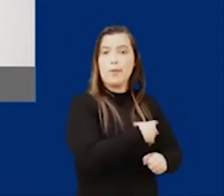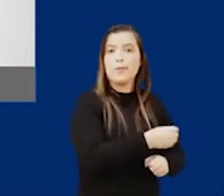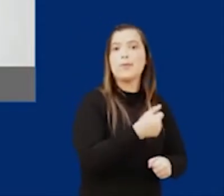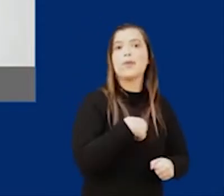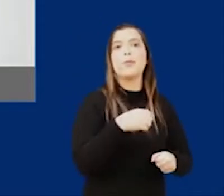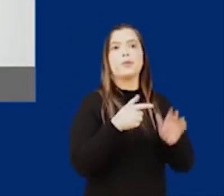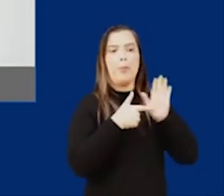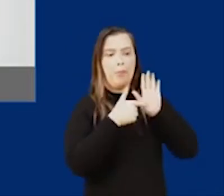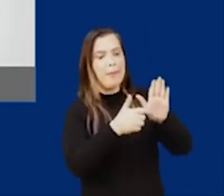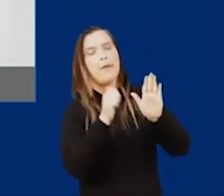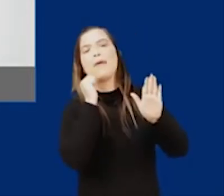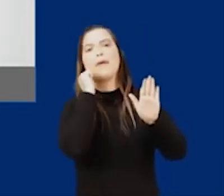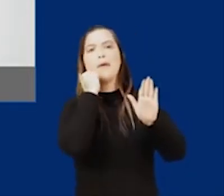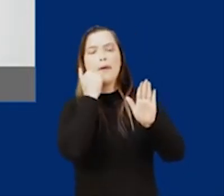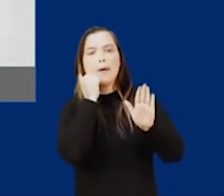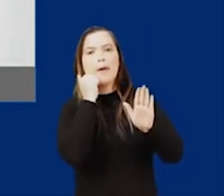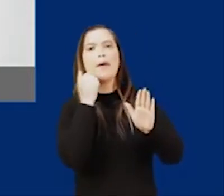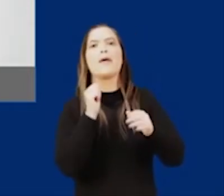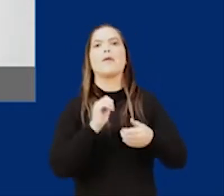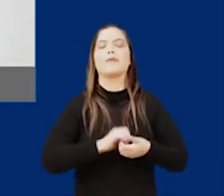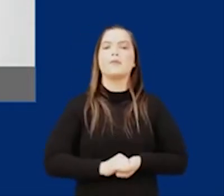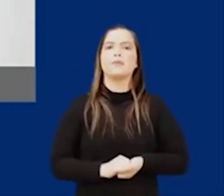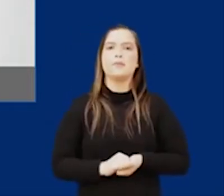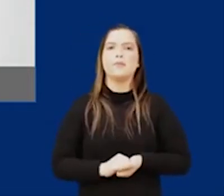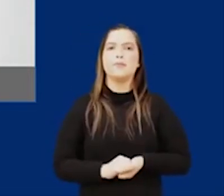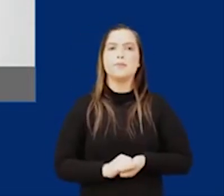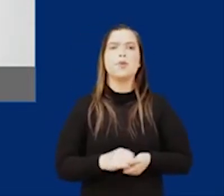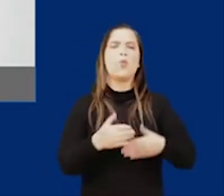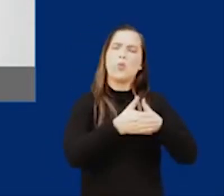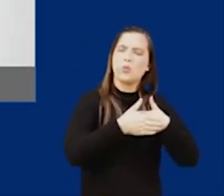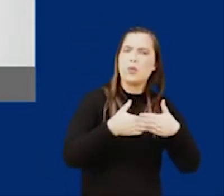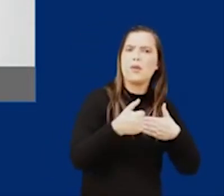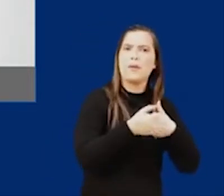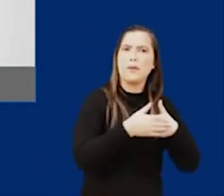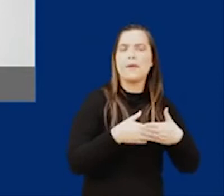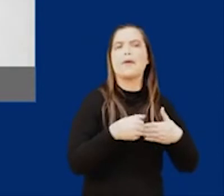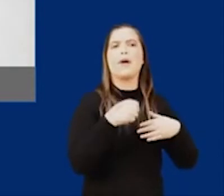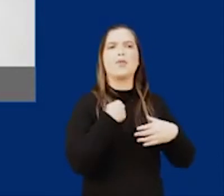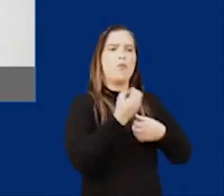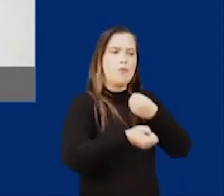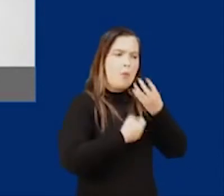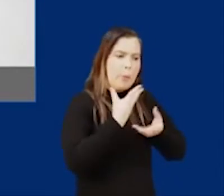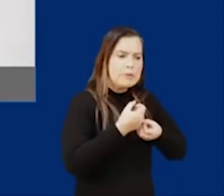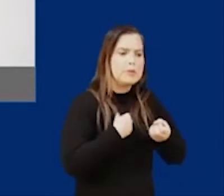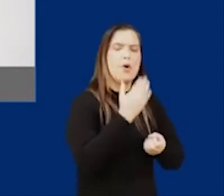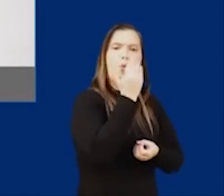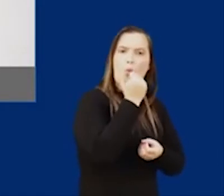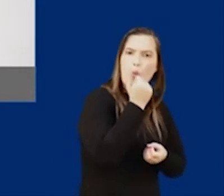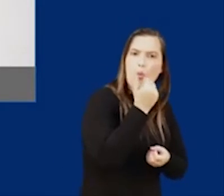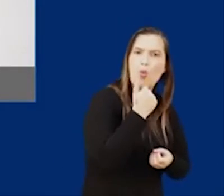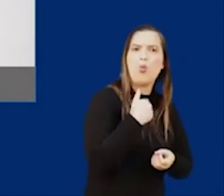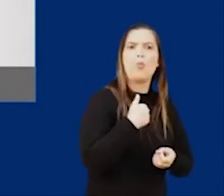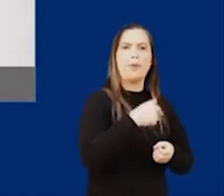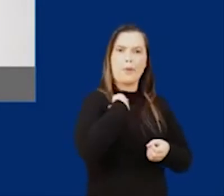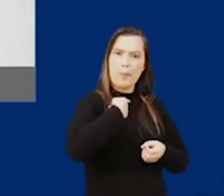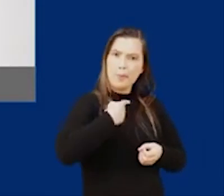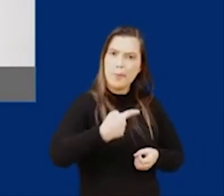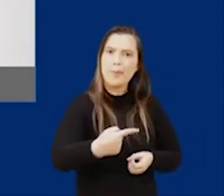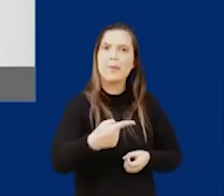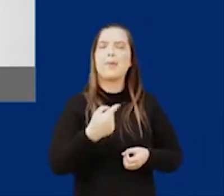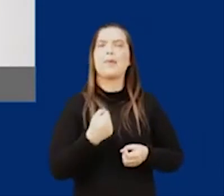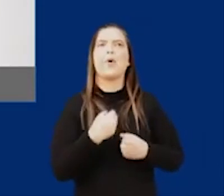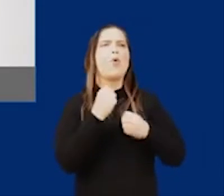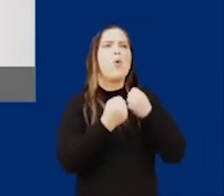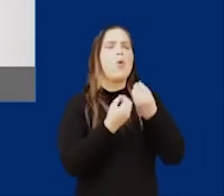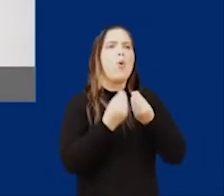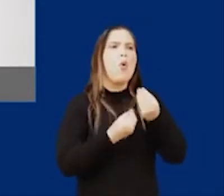científicas, com o nosso colo cuidado, com comida para a semana. Como que a gente pode